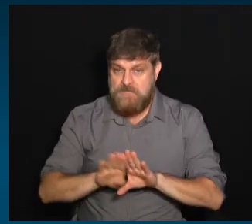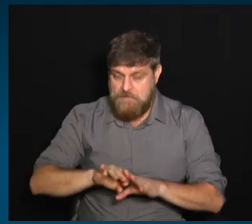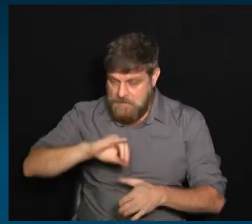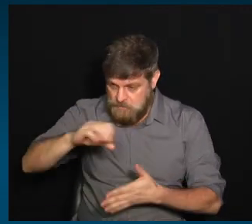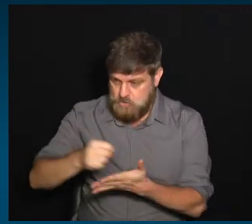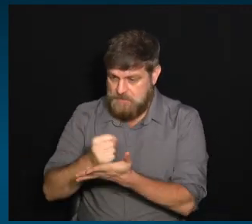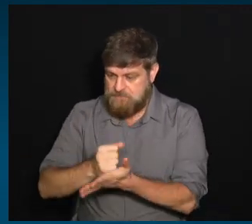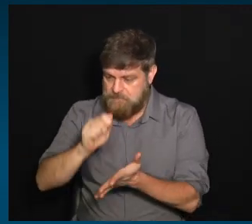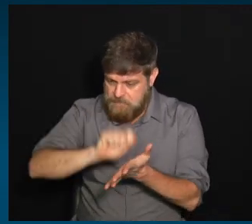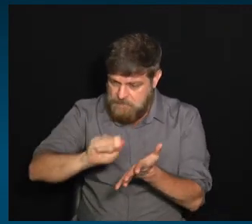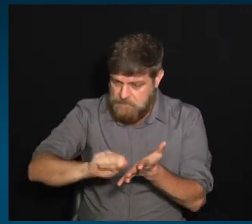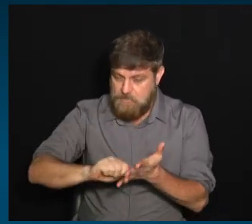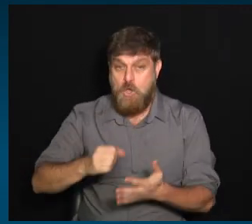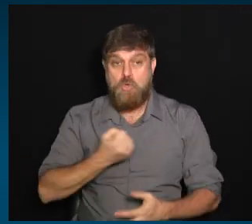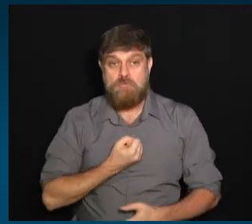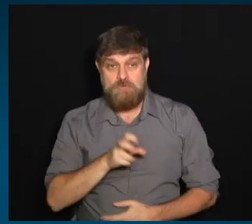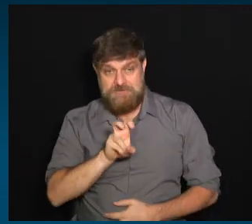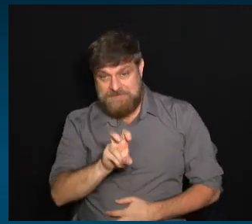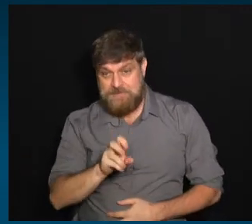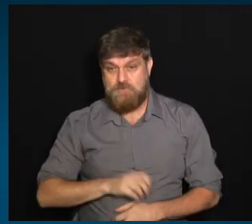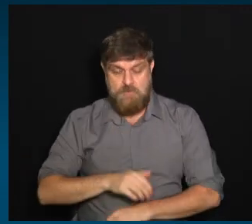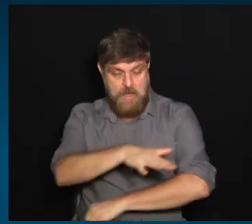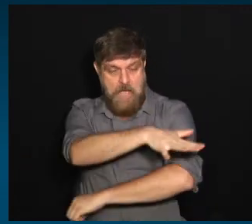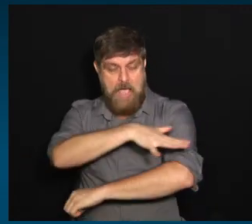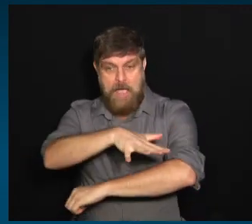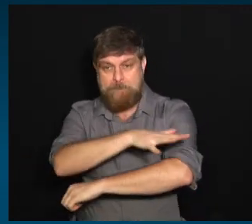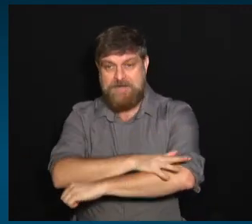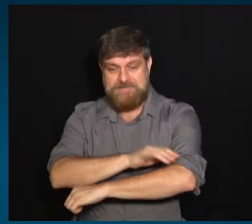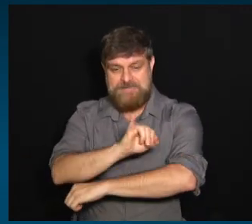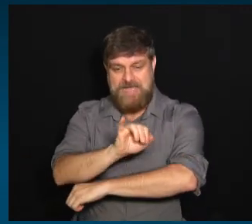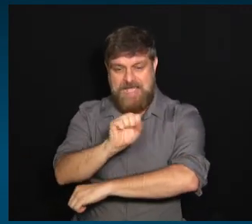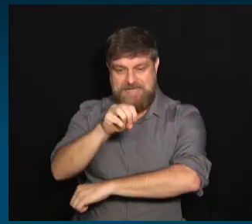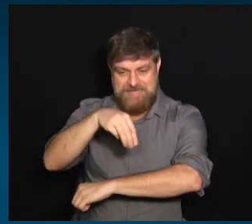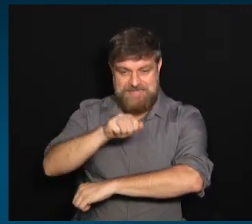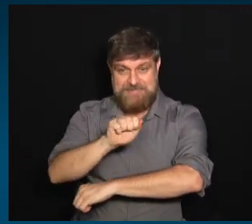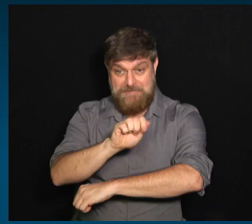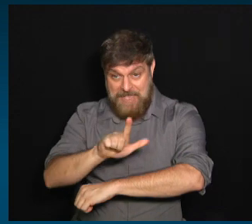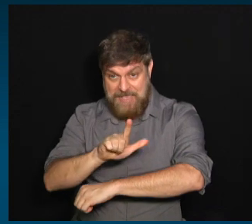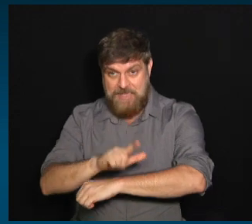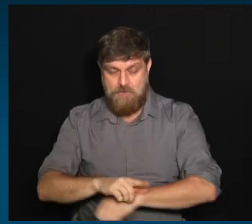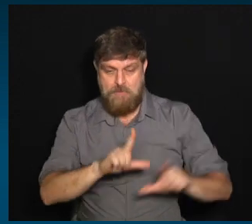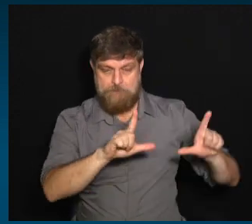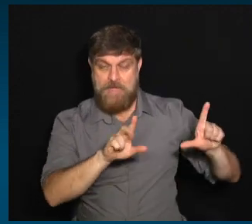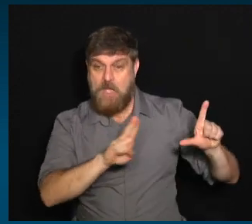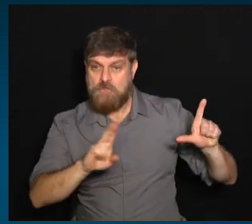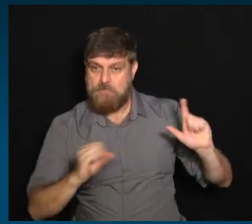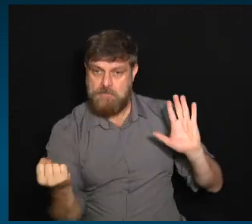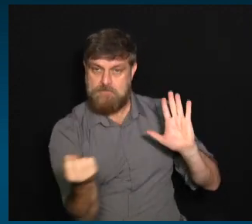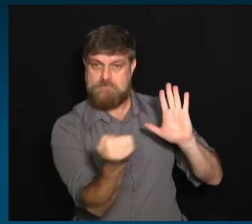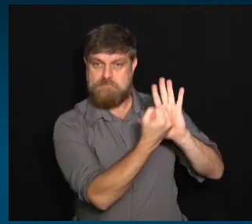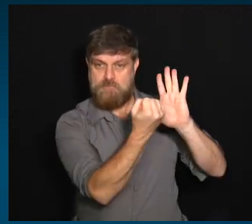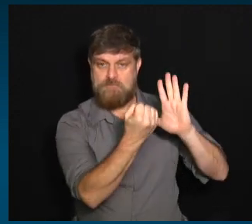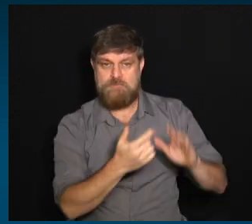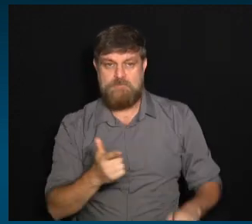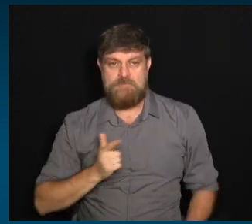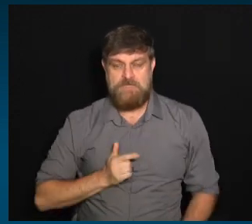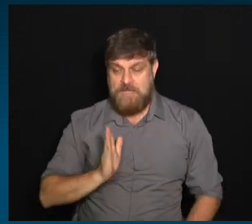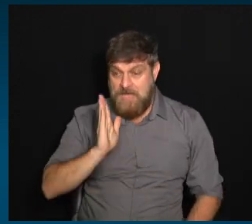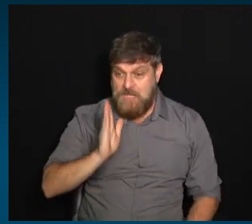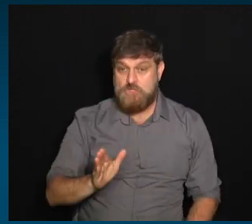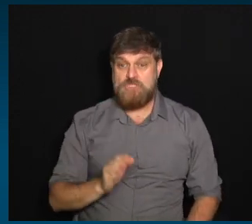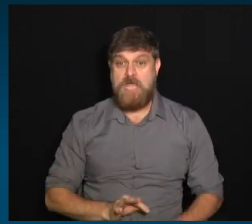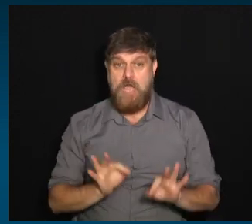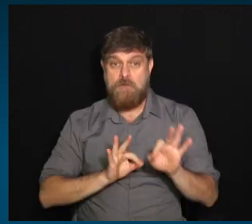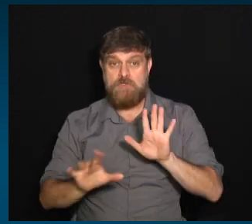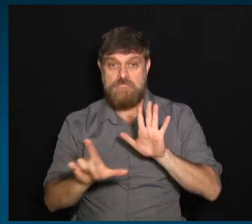da Farmácia é o projeto de lei que denomina Praça Ismael Essop Atia uma praça pública de Campinas. Já o projeto de